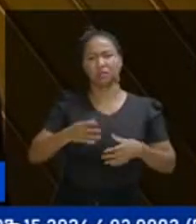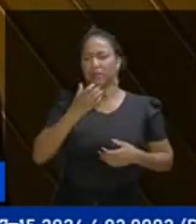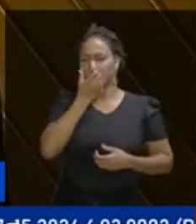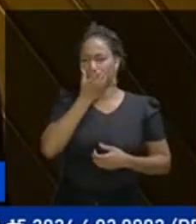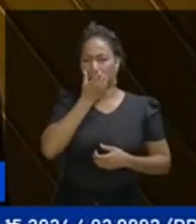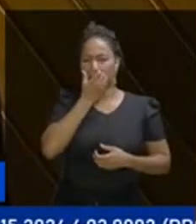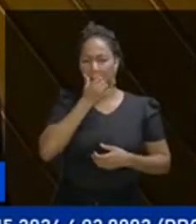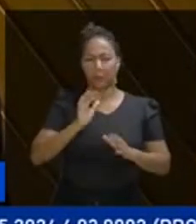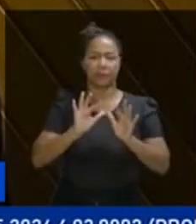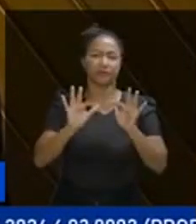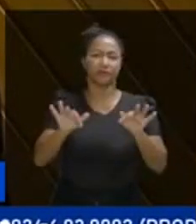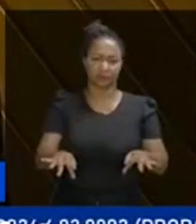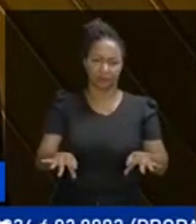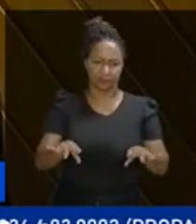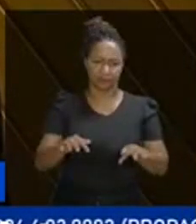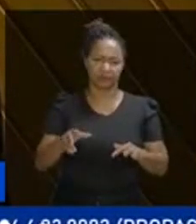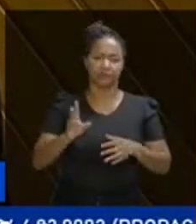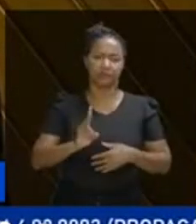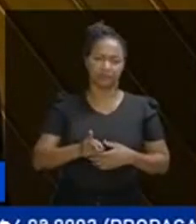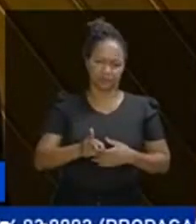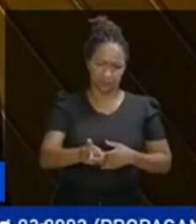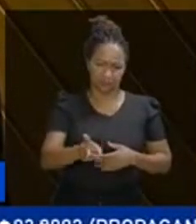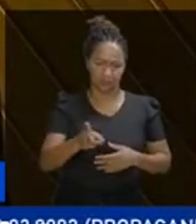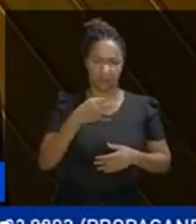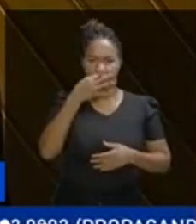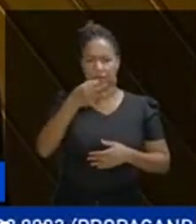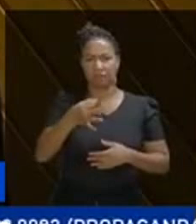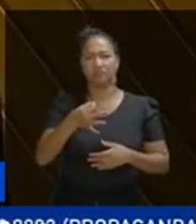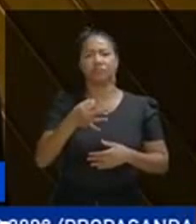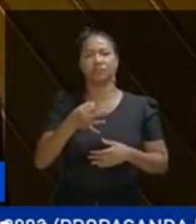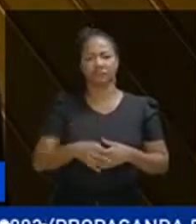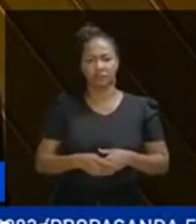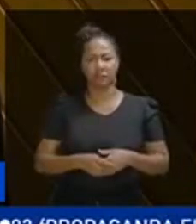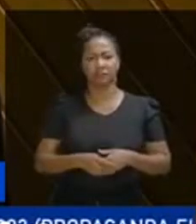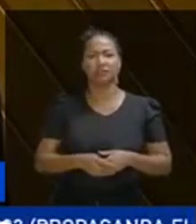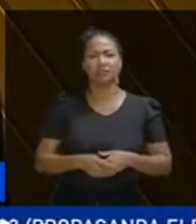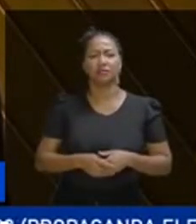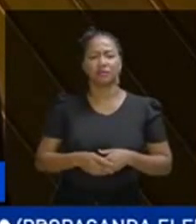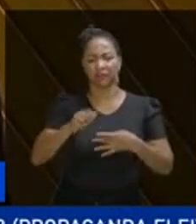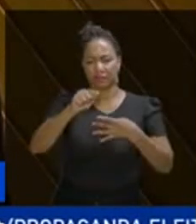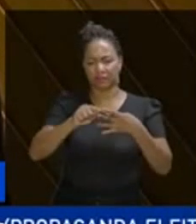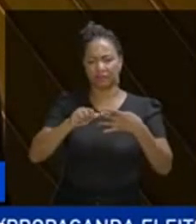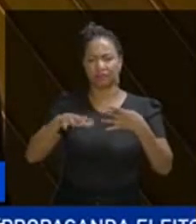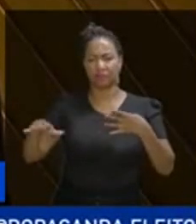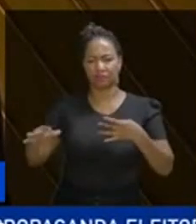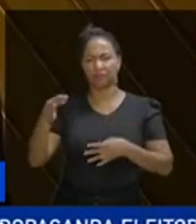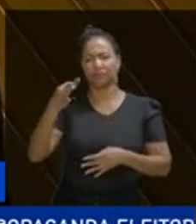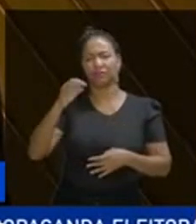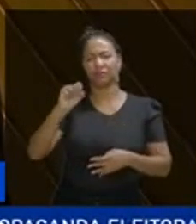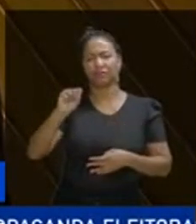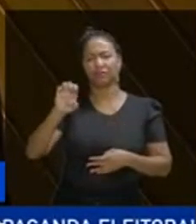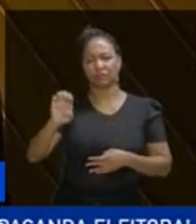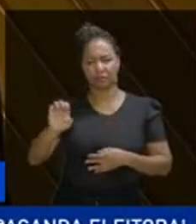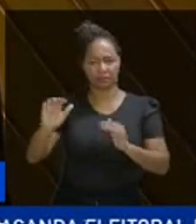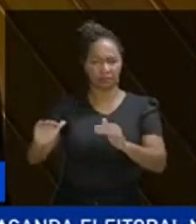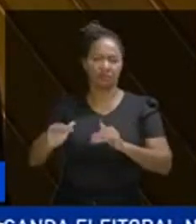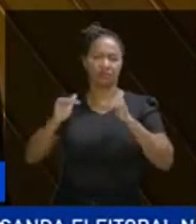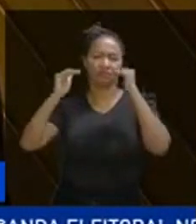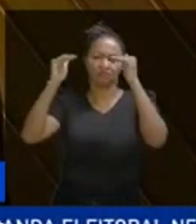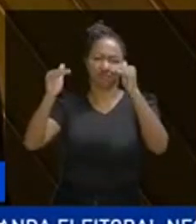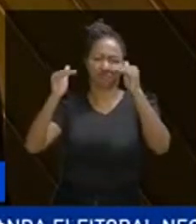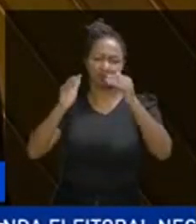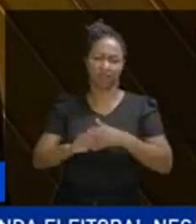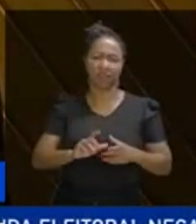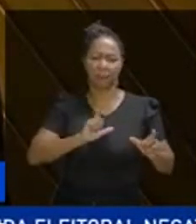aspas. Por fim, nessa mesma perspectiva, é certo que a jurisprudência do TSE não considera